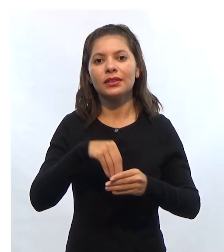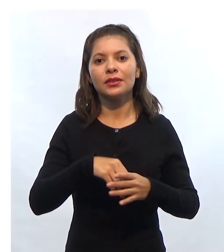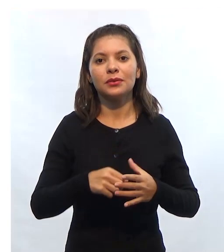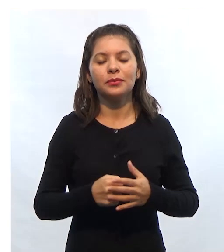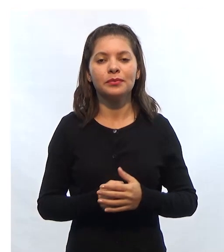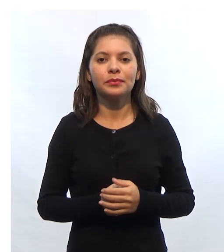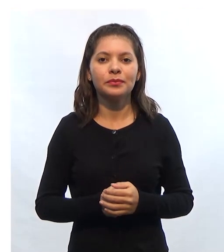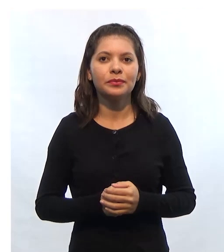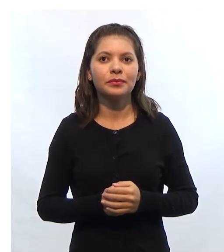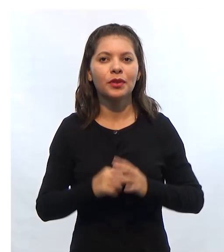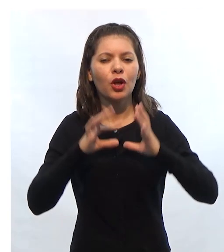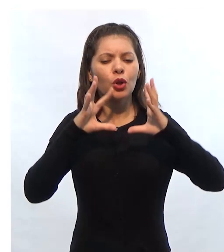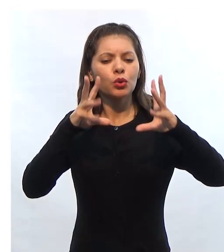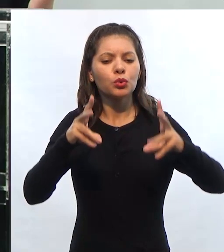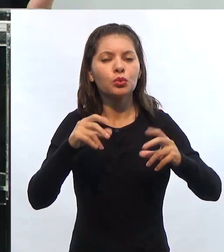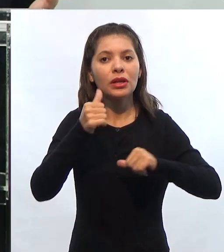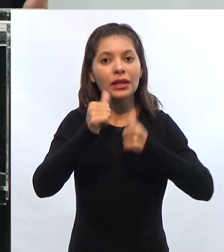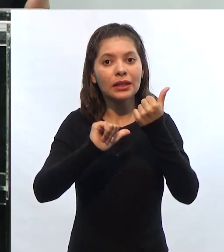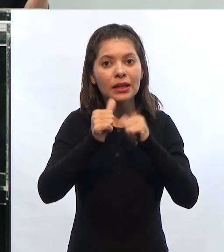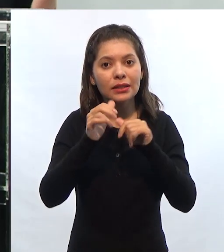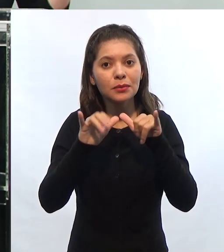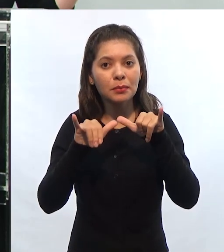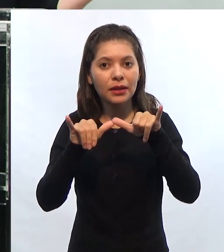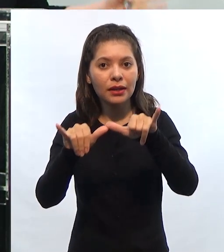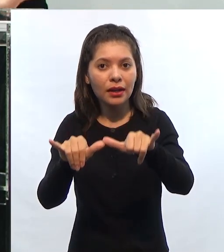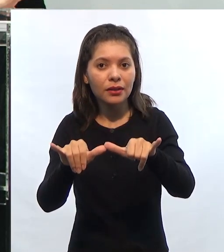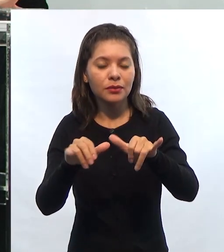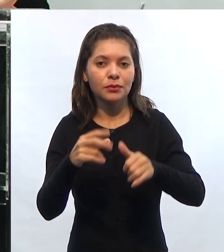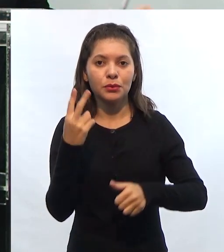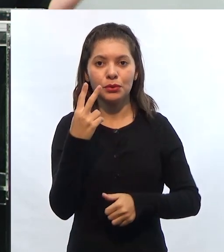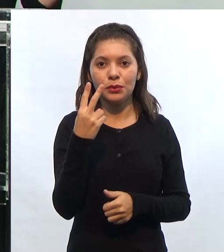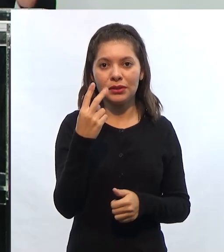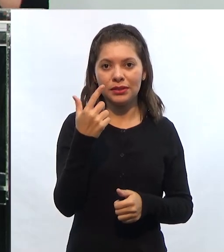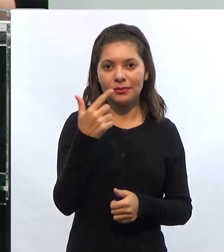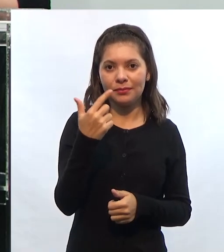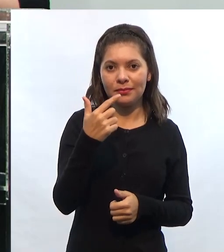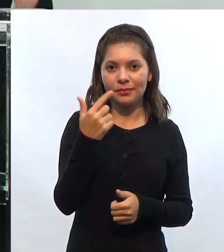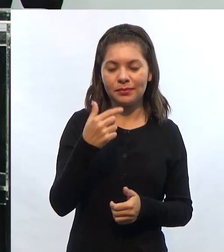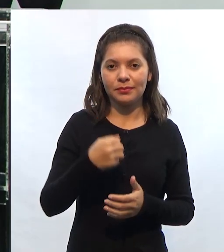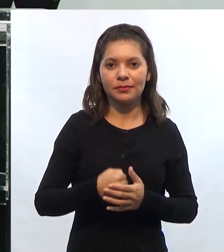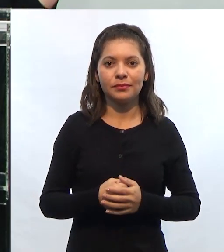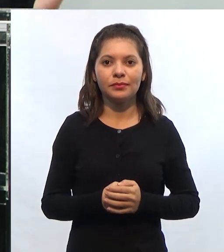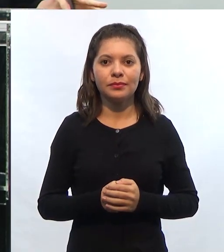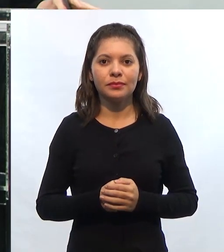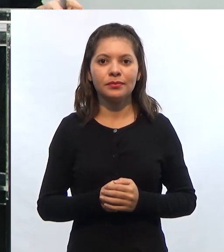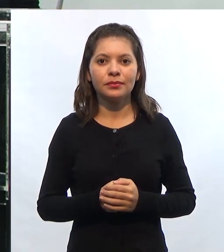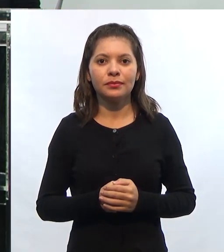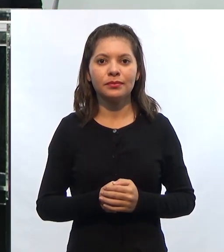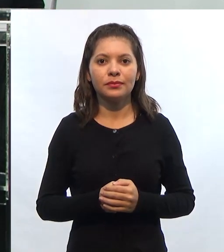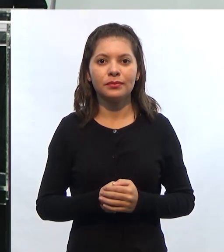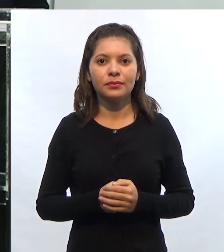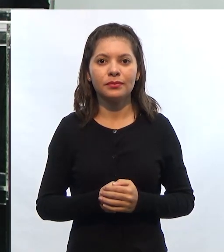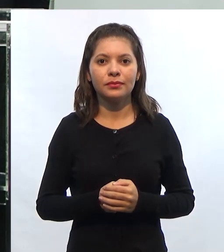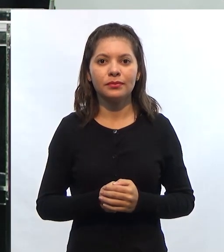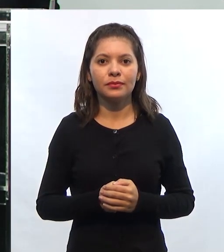parte do microambiente. Então, tudo isso é análise do mercado. Todo o macroambiente e o microambiente. Tudo isso tem que ser